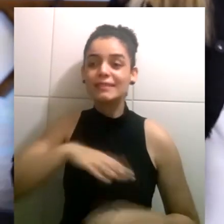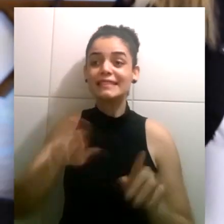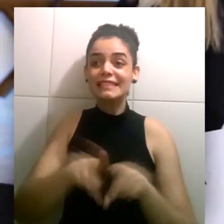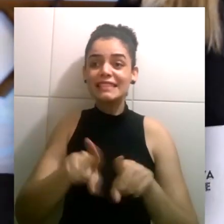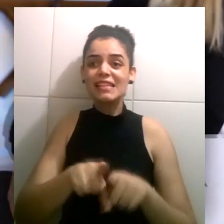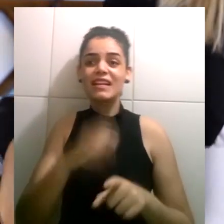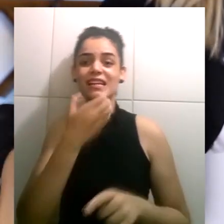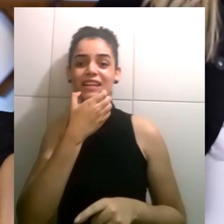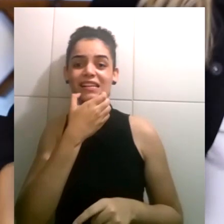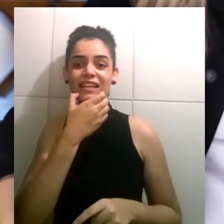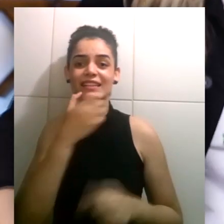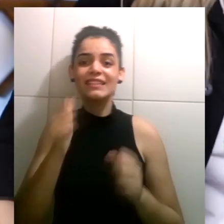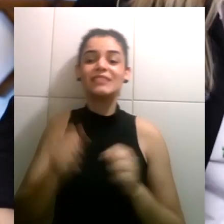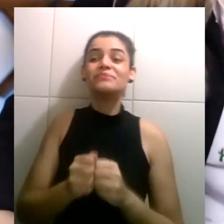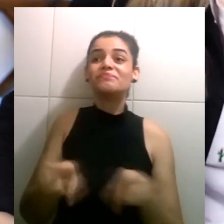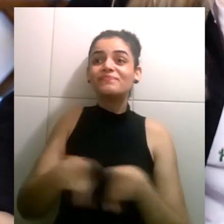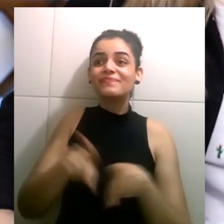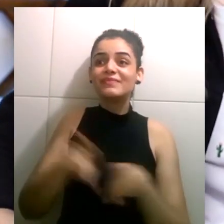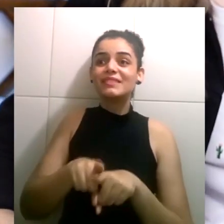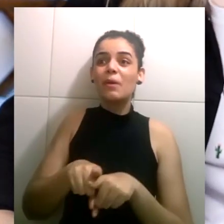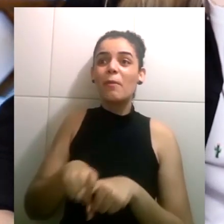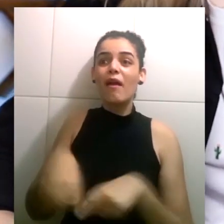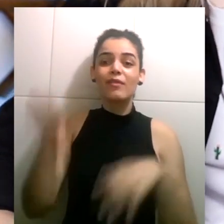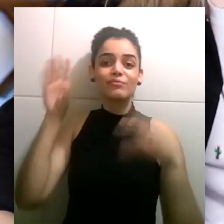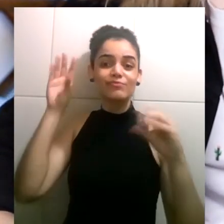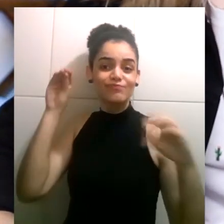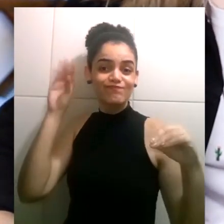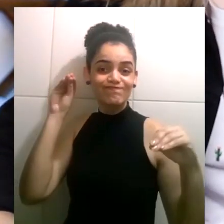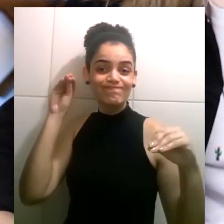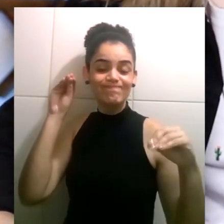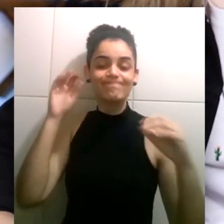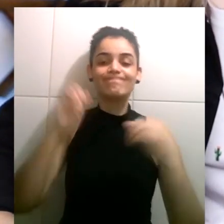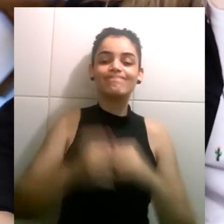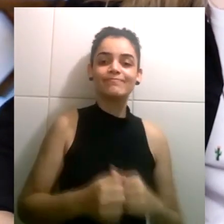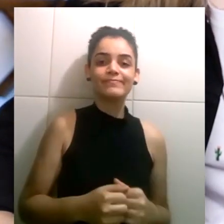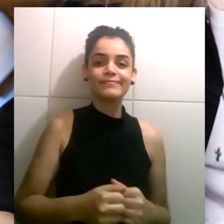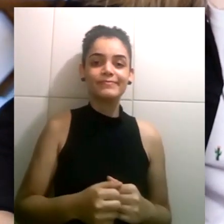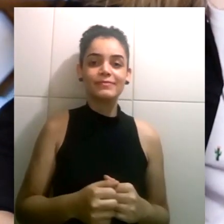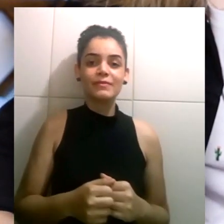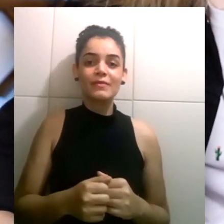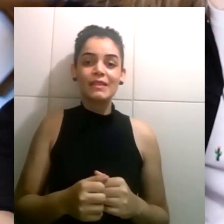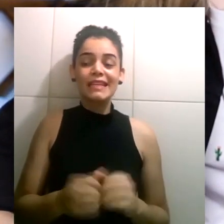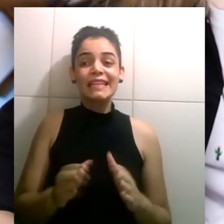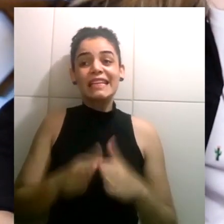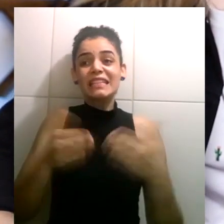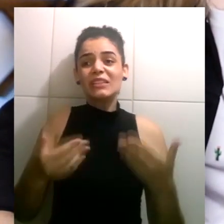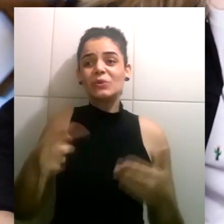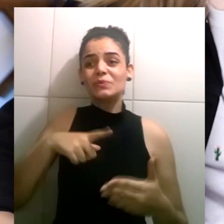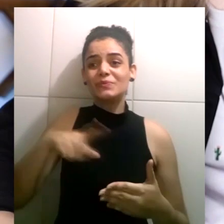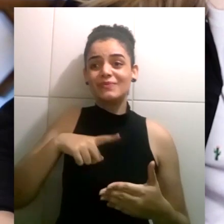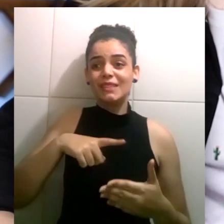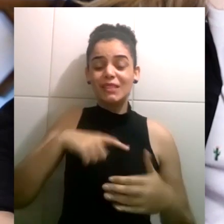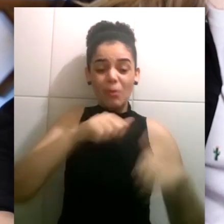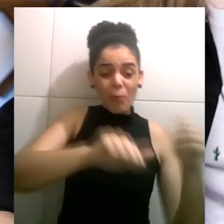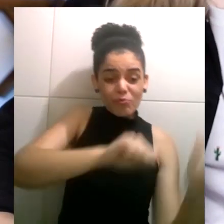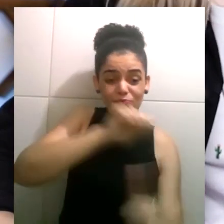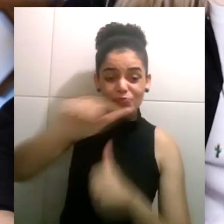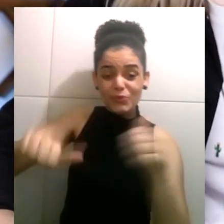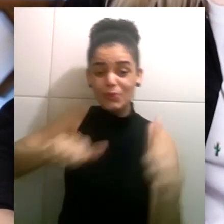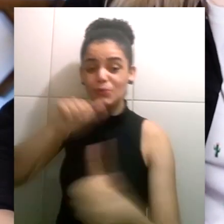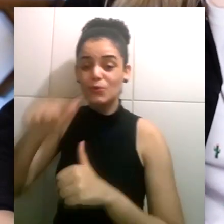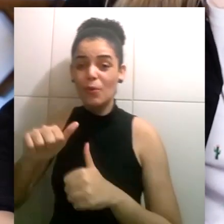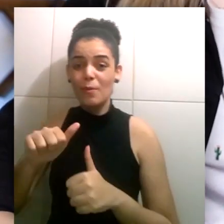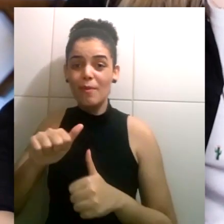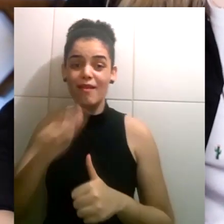eles perguntaram: você conhece alguém que poderia nos ajudar tanto com a tradução, com as versões das canções, quanto com o coaching? Daí ele falou